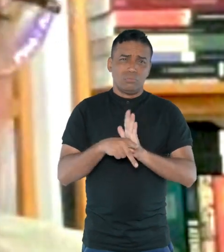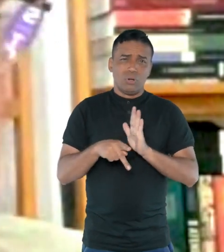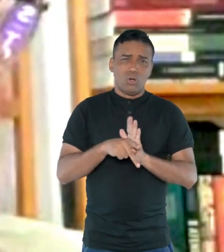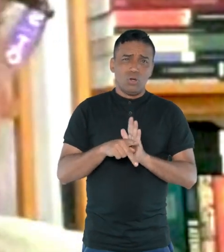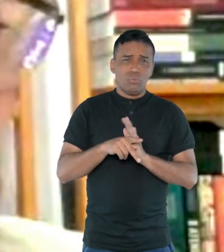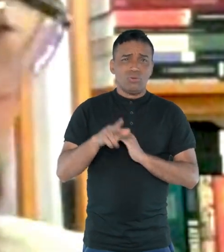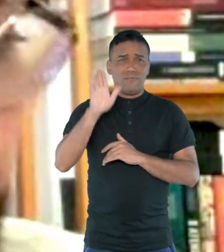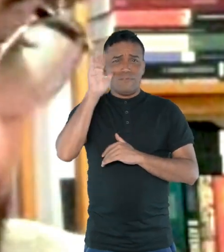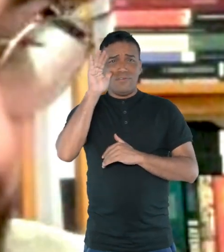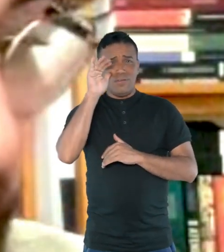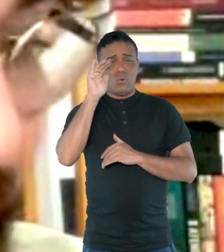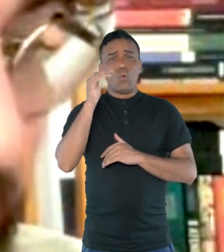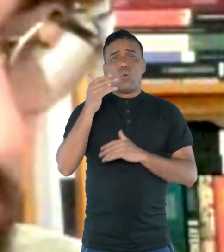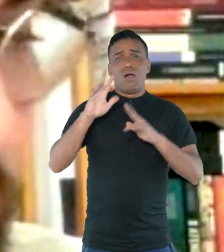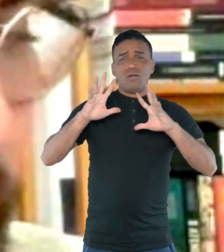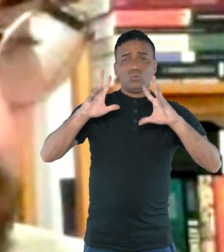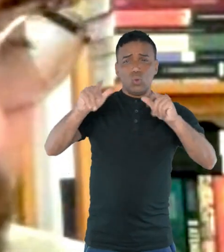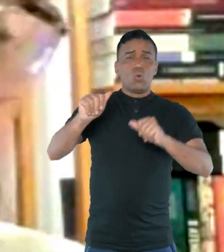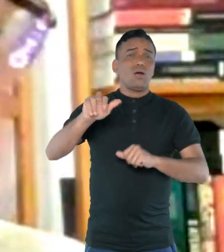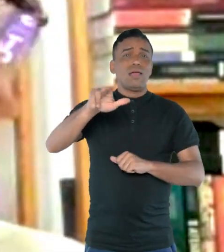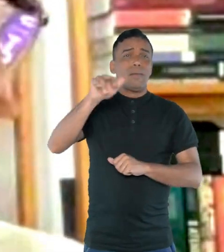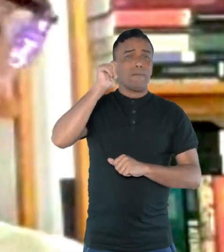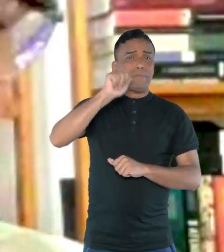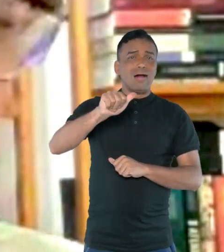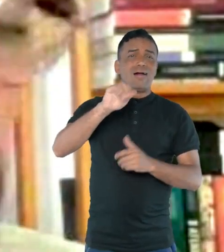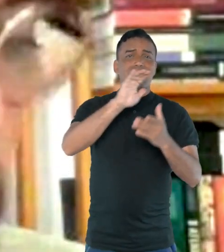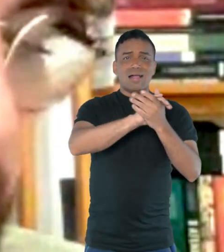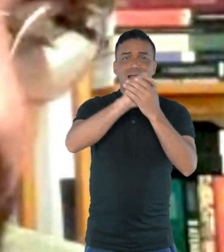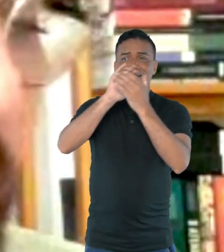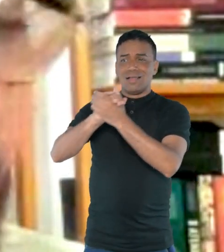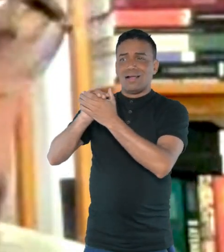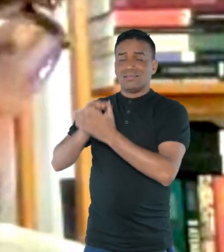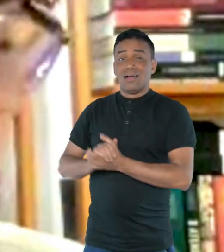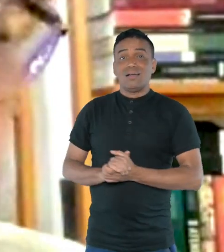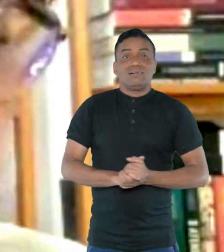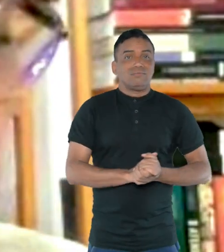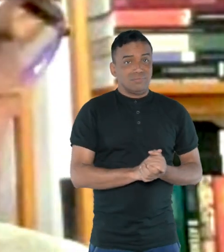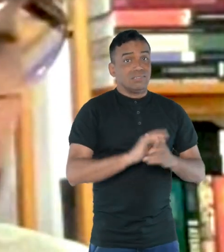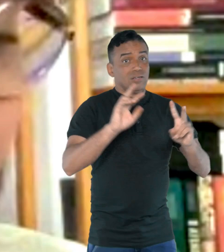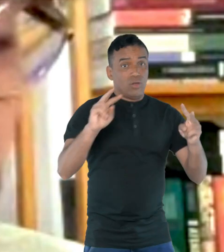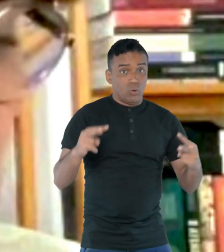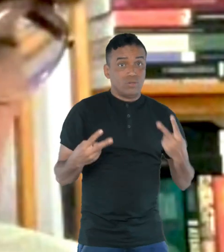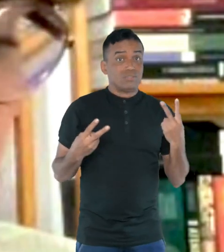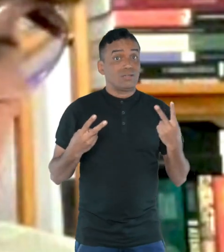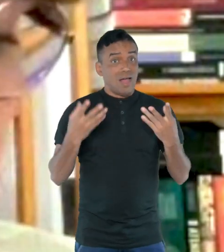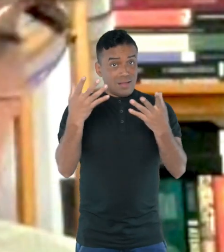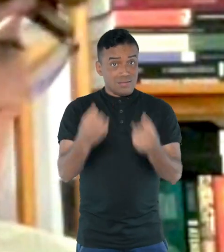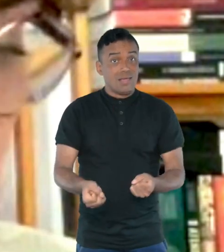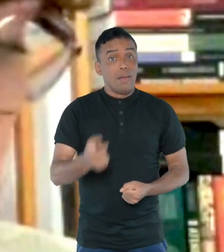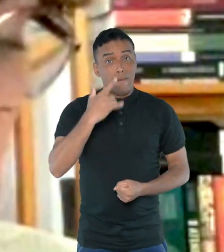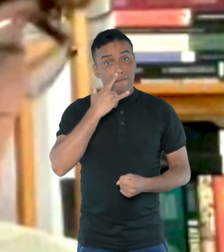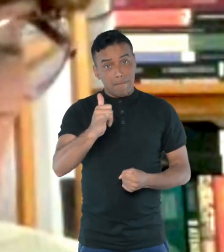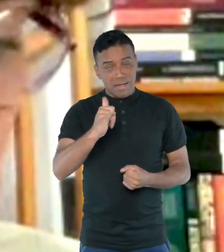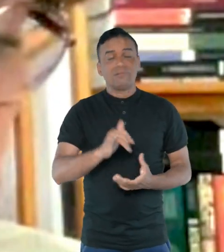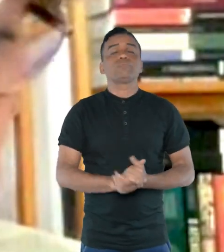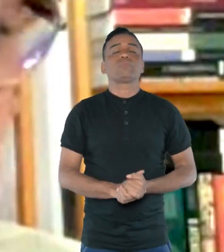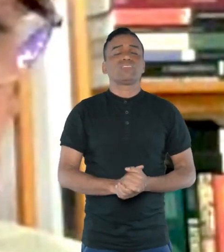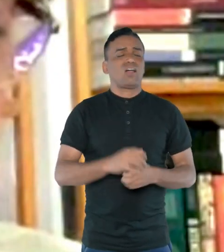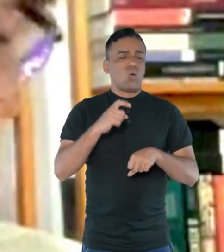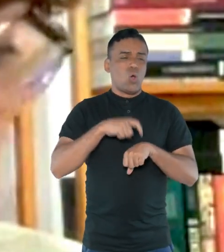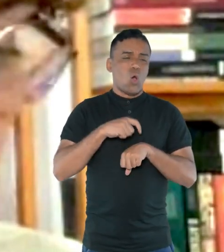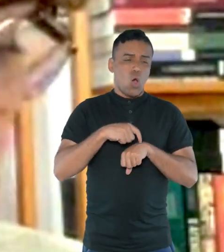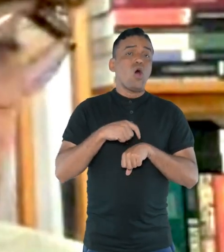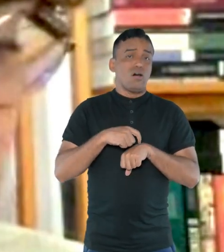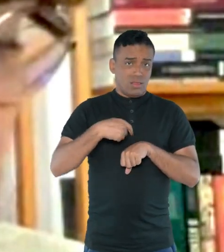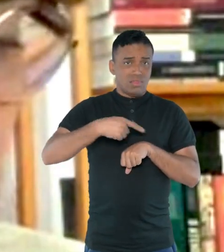ela assistiu as irmãs se casarem, uma a uma, se ajuntando aos homens reconhecidos pelo pai. Achou que sua hora menos dia